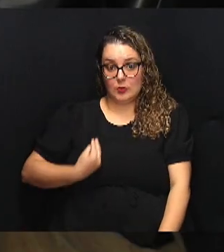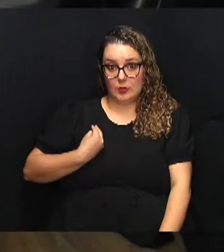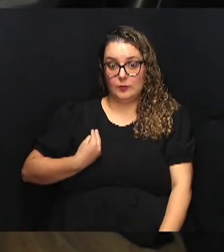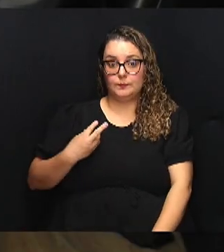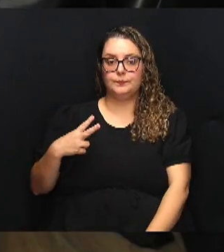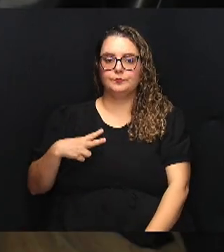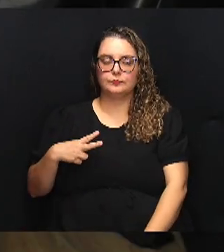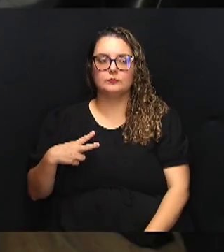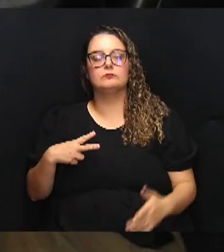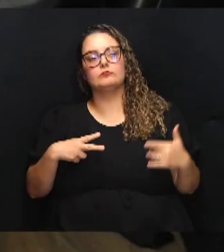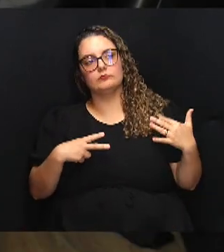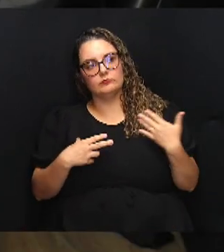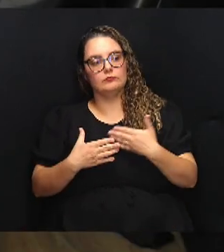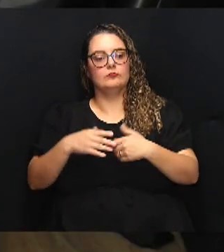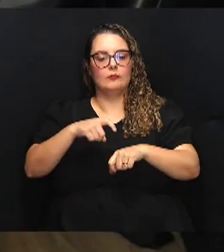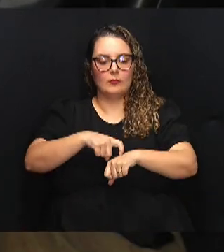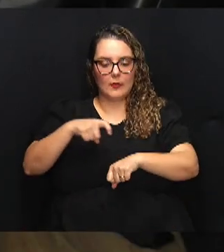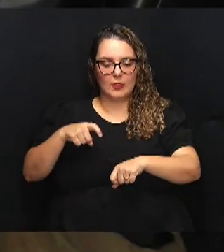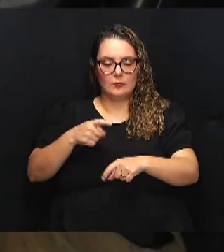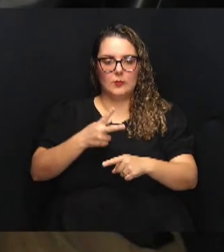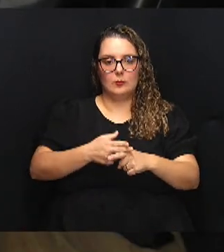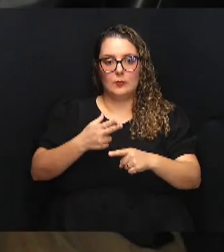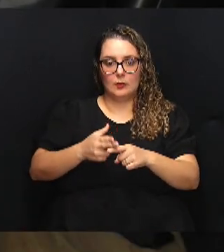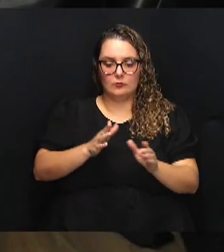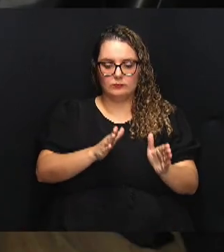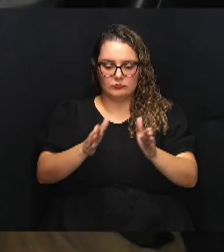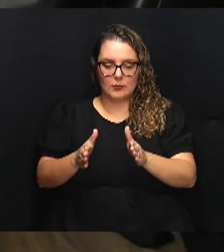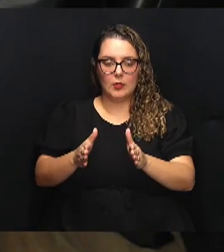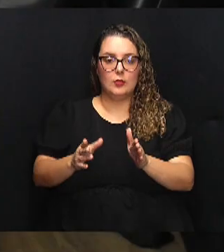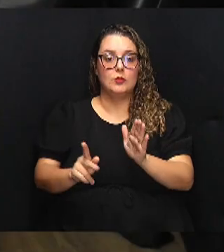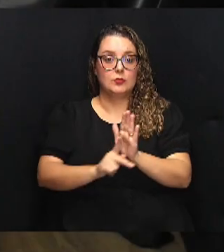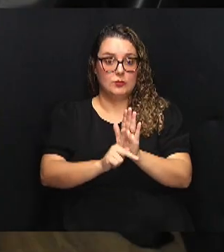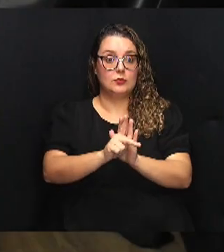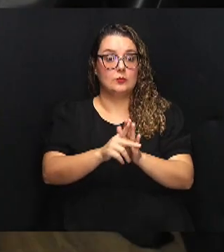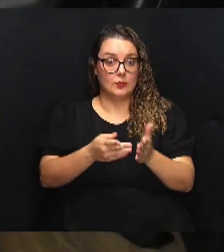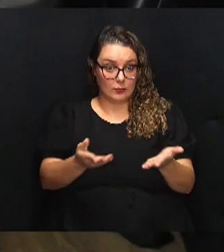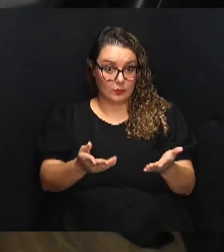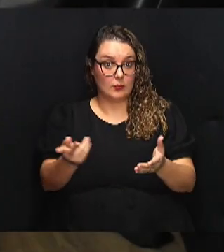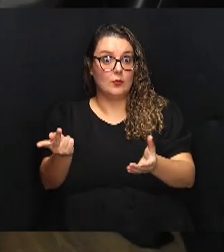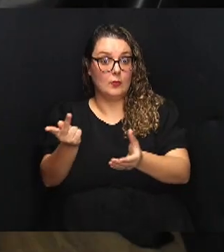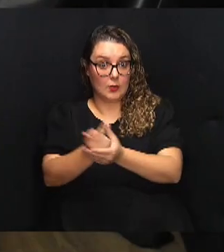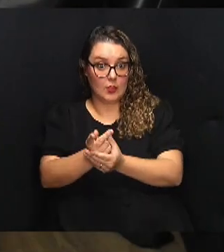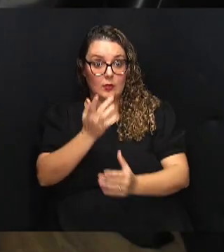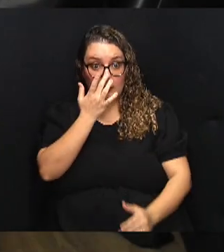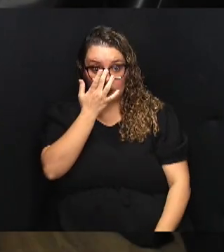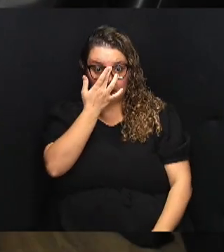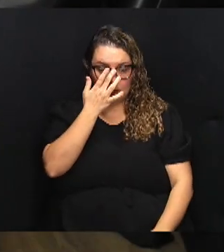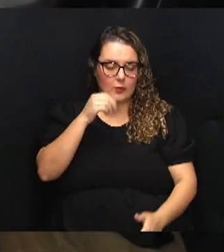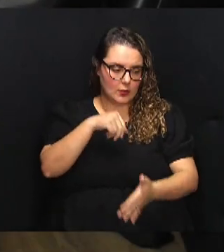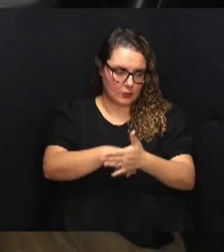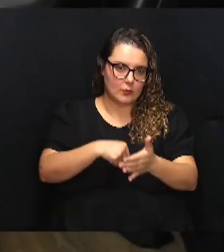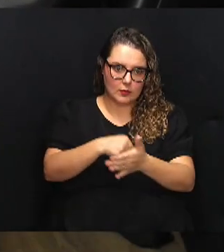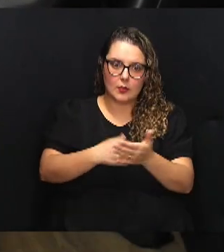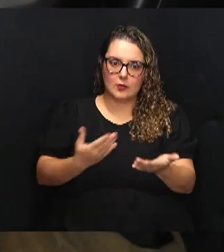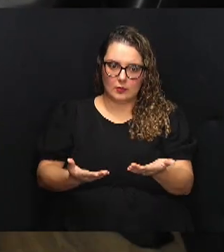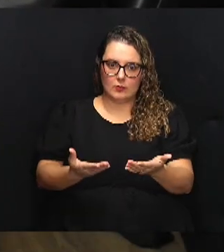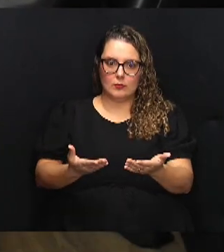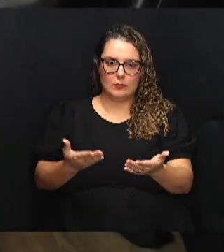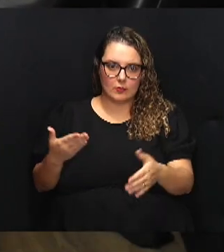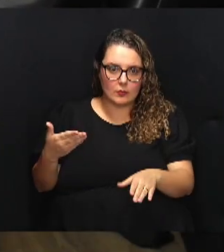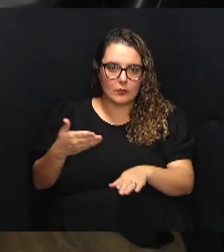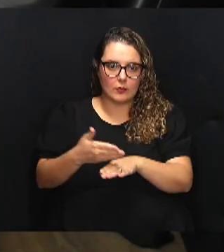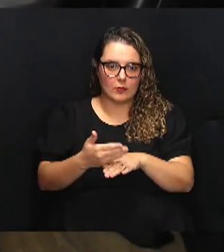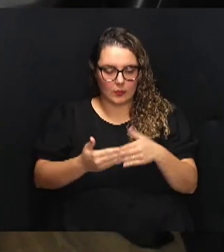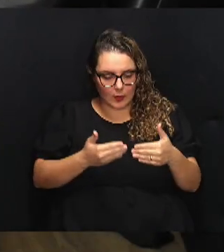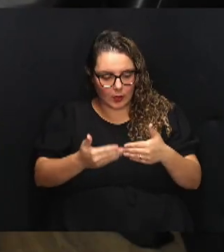pessoal. E nessa temporada a gente está focando um pouquinho nos projetos que vocês protocolam, que vocês lutam para que eles entrem em